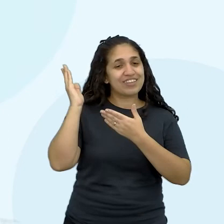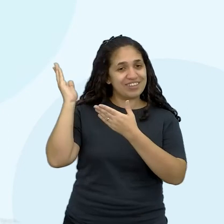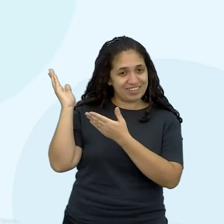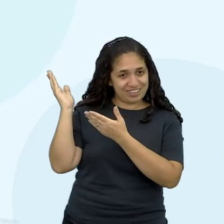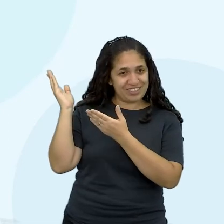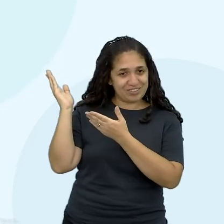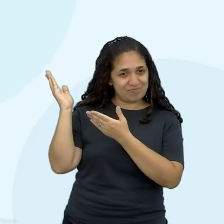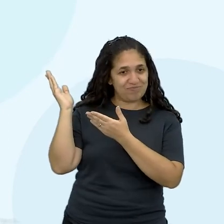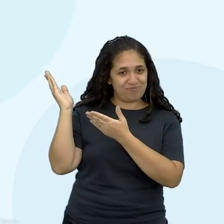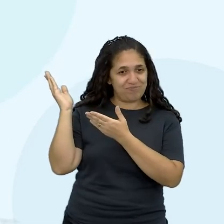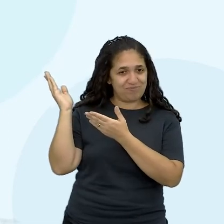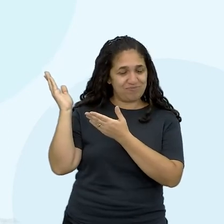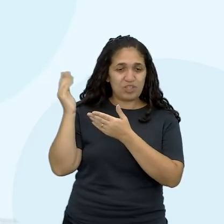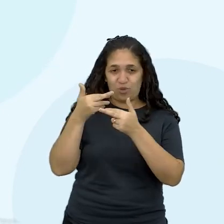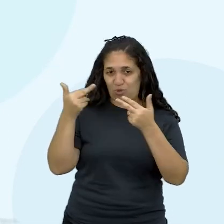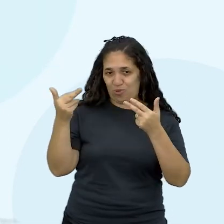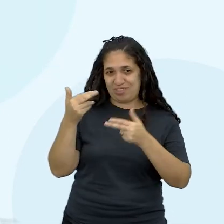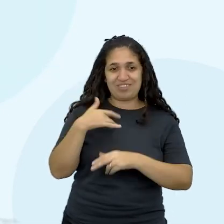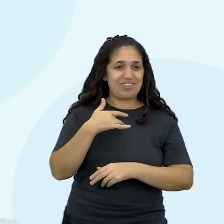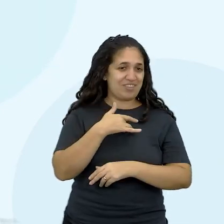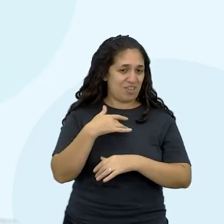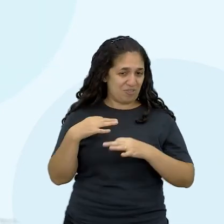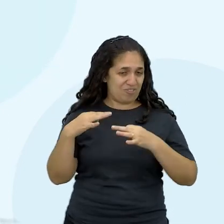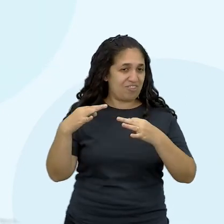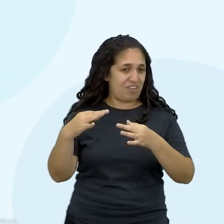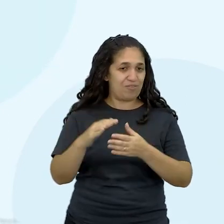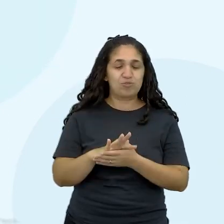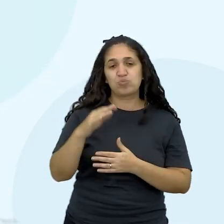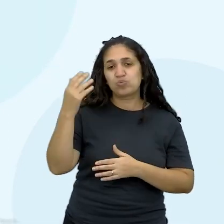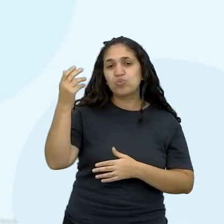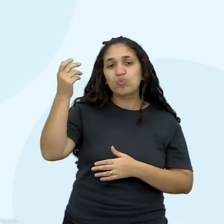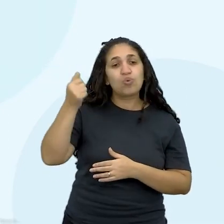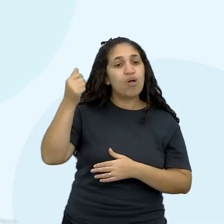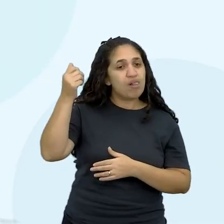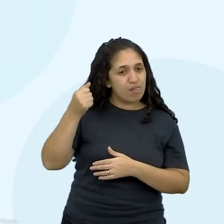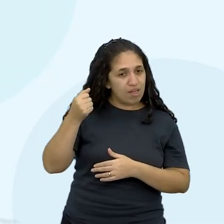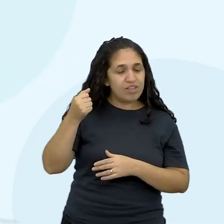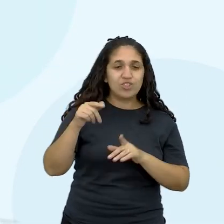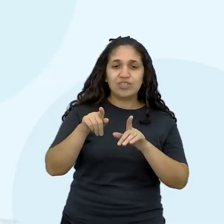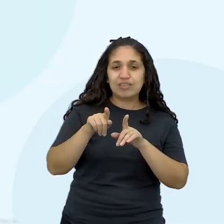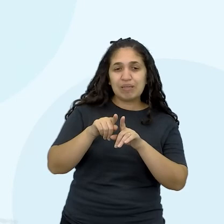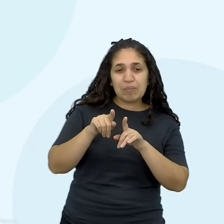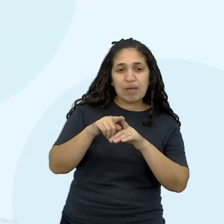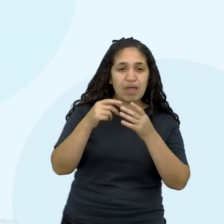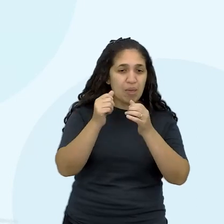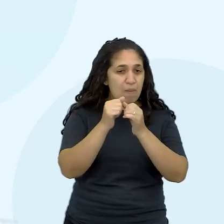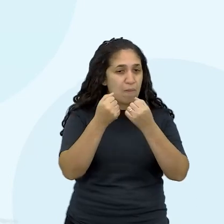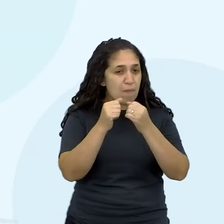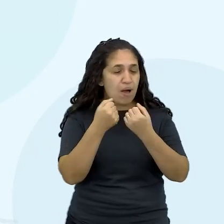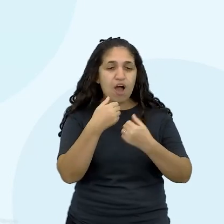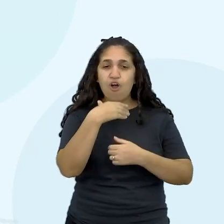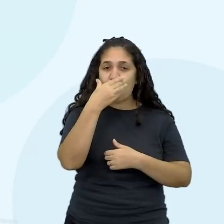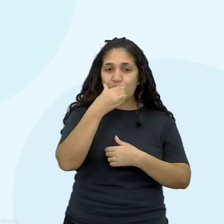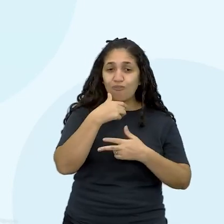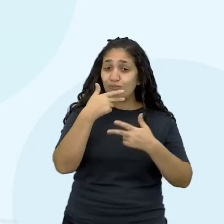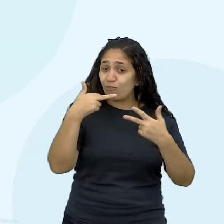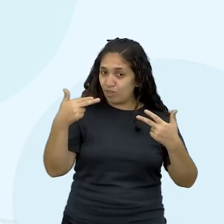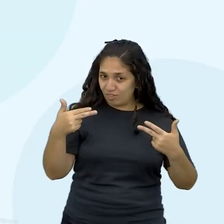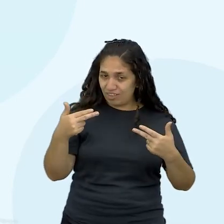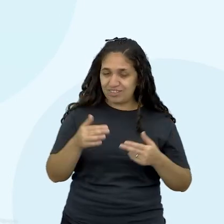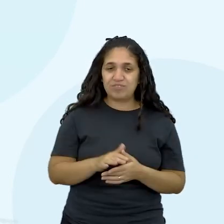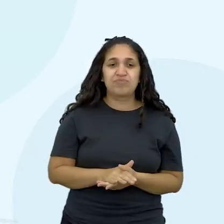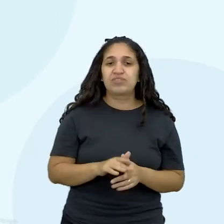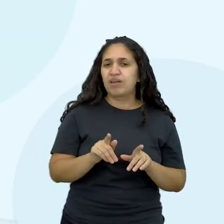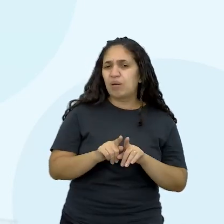aí como algo saudável para se consumir? O leite e os carboidratos e frutas, e